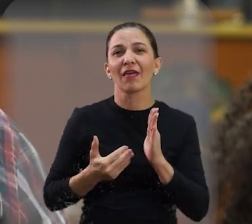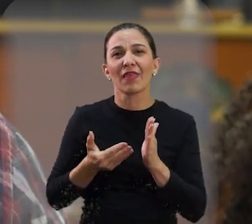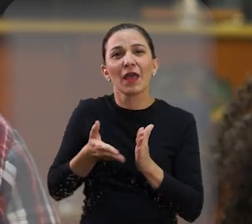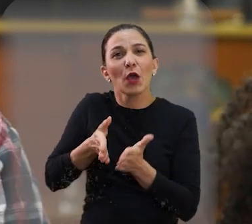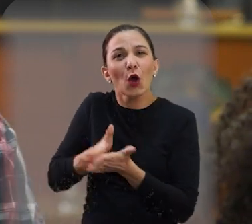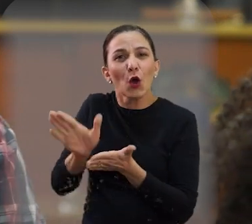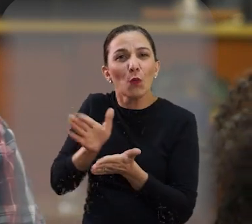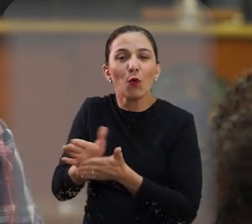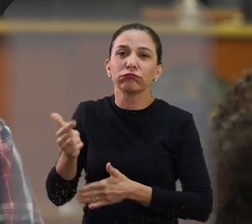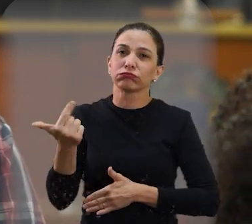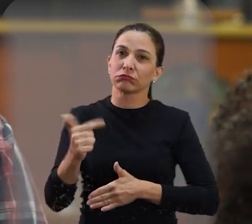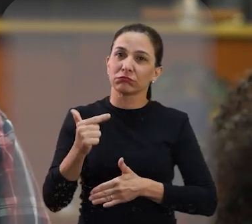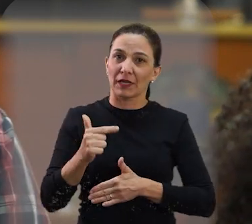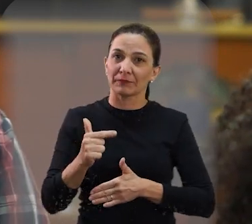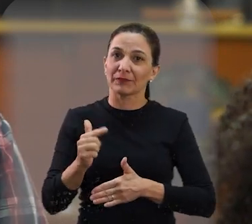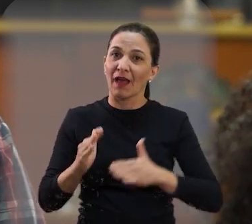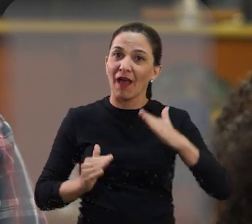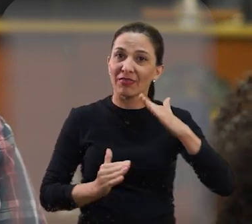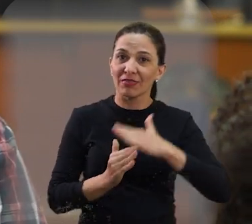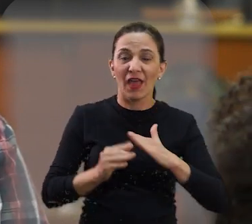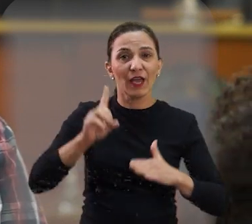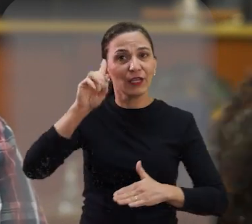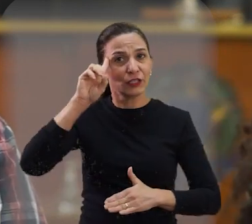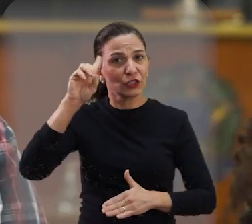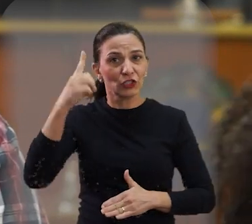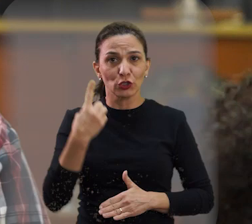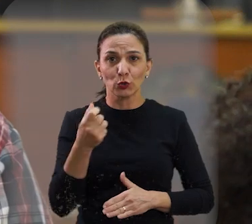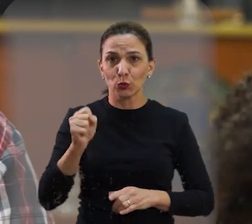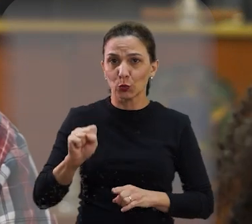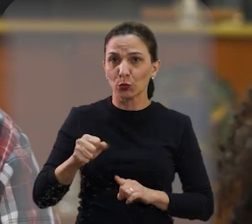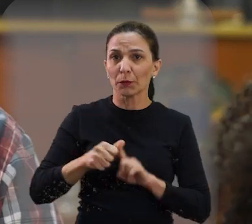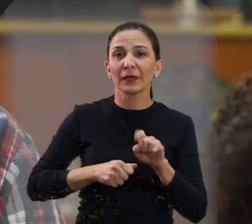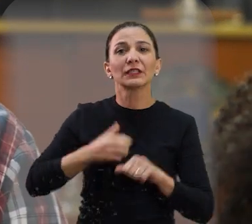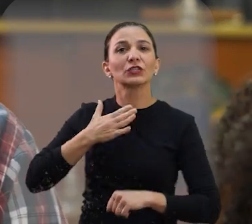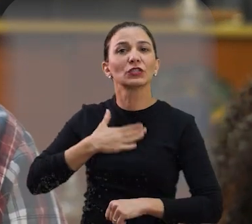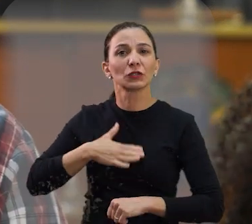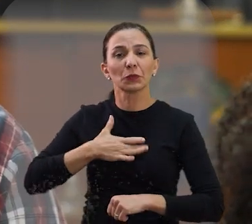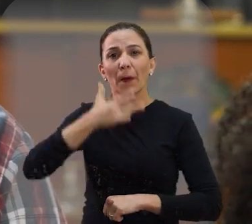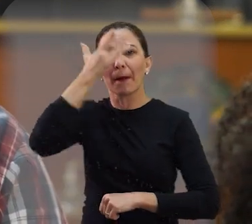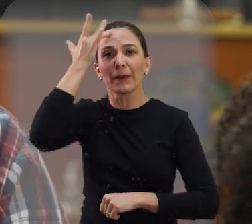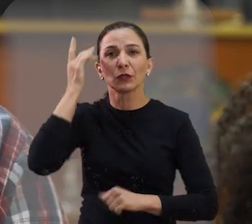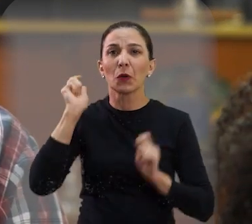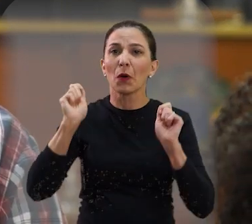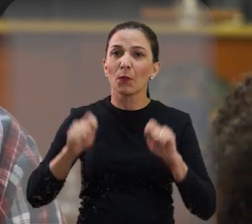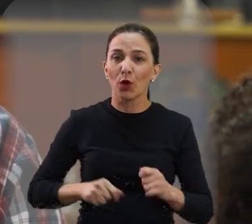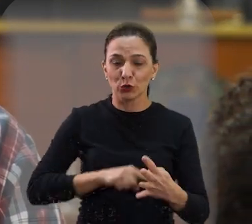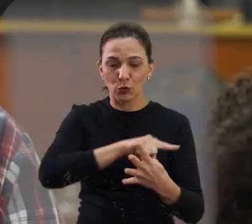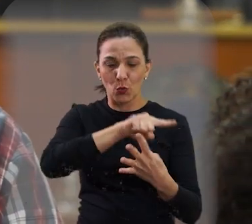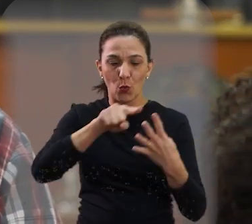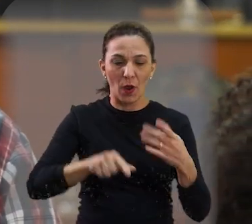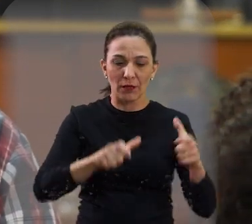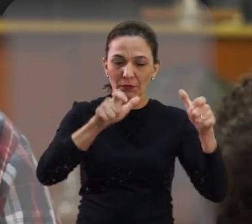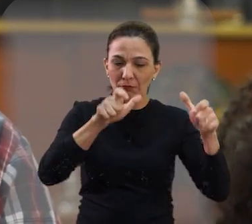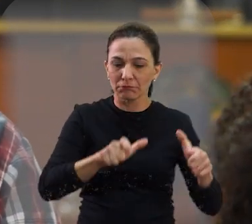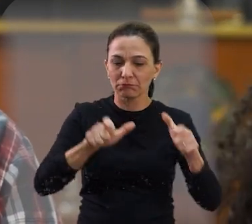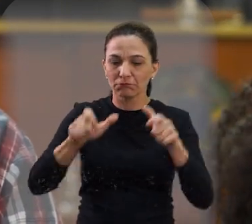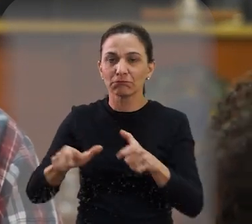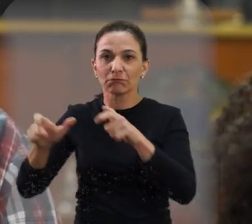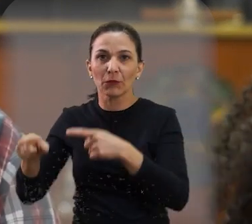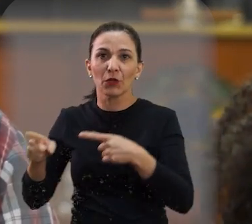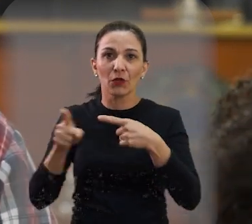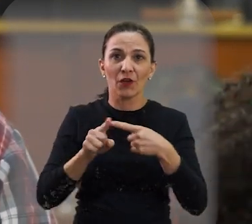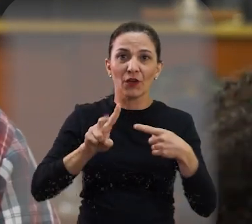ele tá estendido até o dia 18 de agosto as pessoas podem e em quatro pontos do município